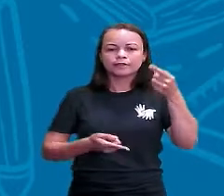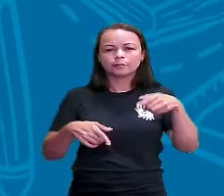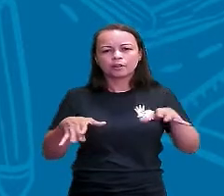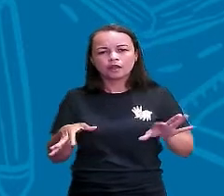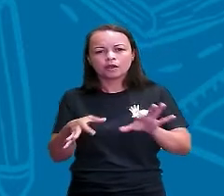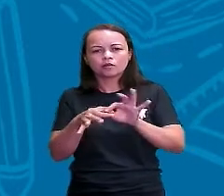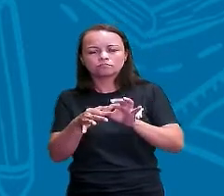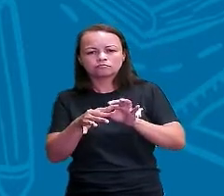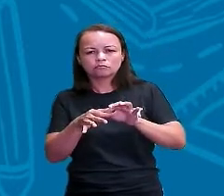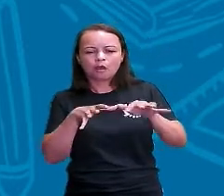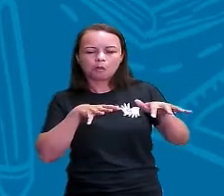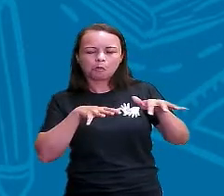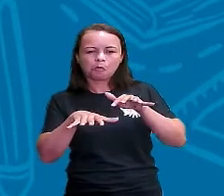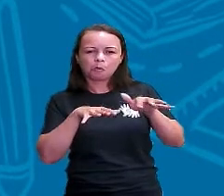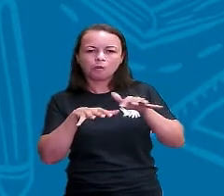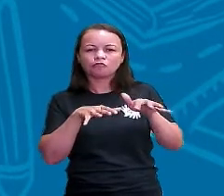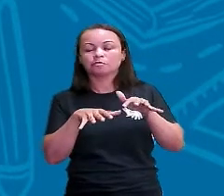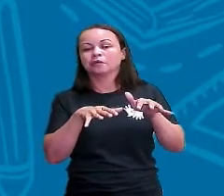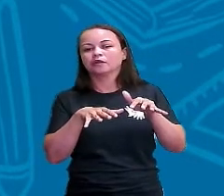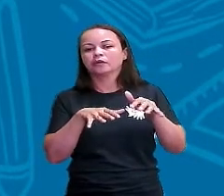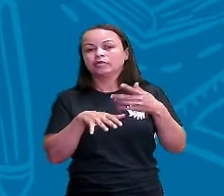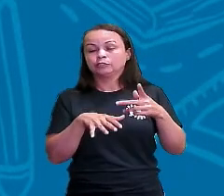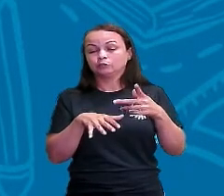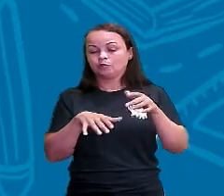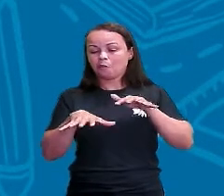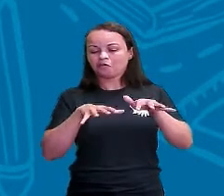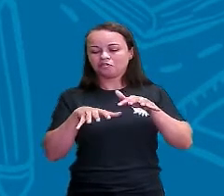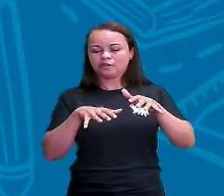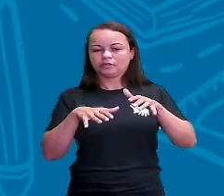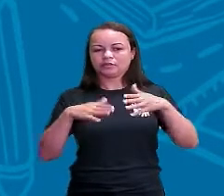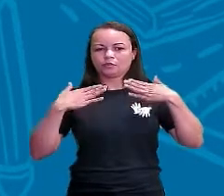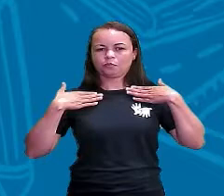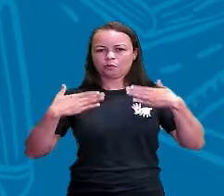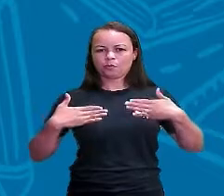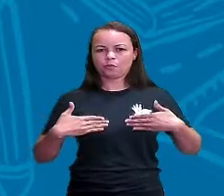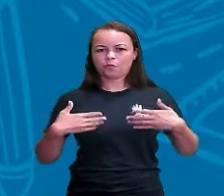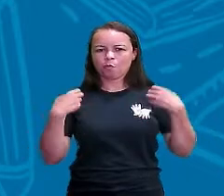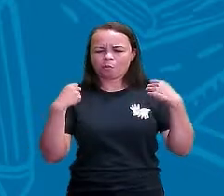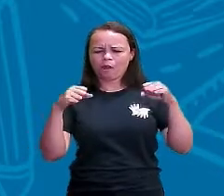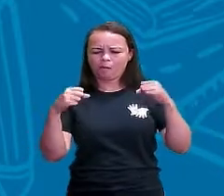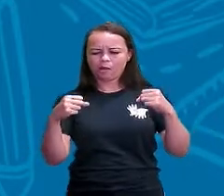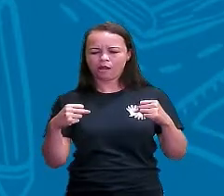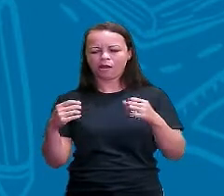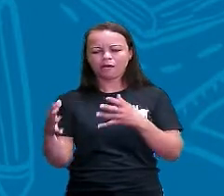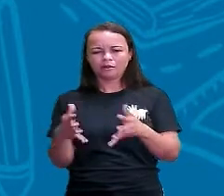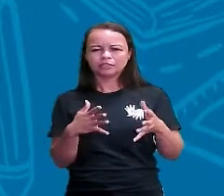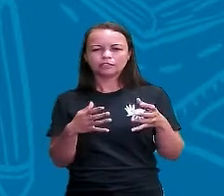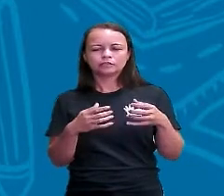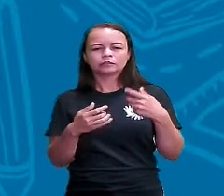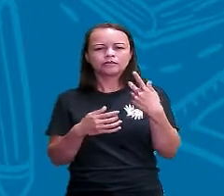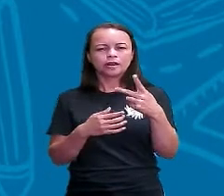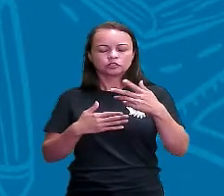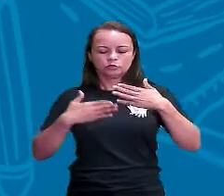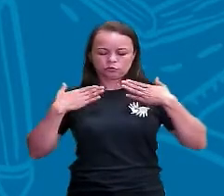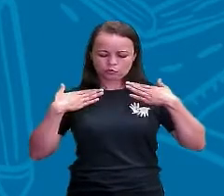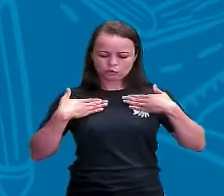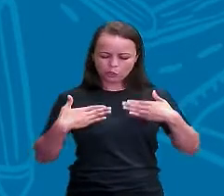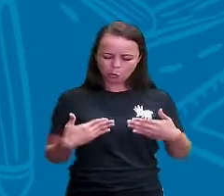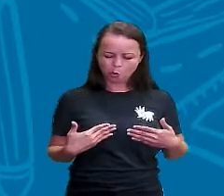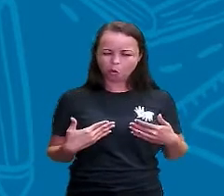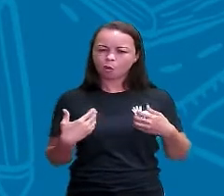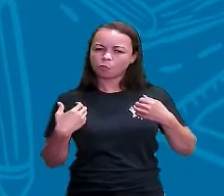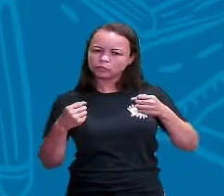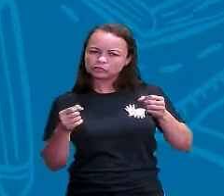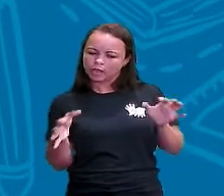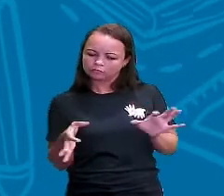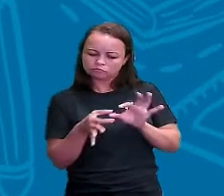ao movimento, né, esse movimento e movimentação do corpo. Ou seja, a tua capacidade de interagir com o teu corpo também está associada